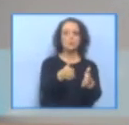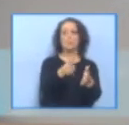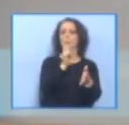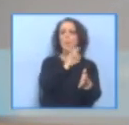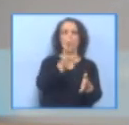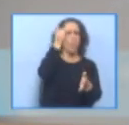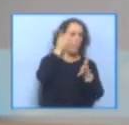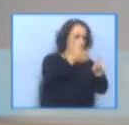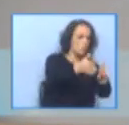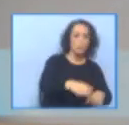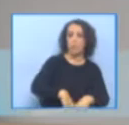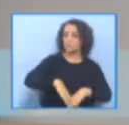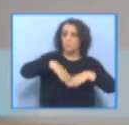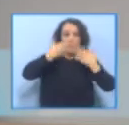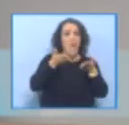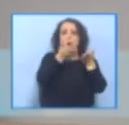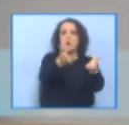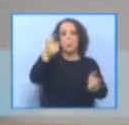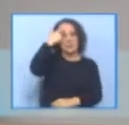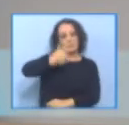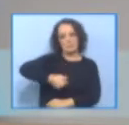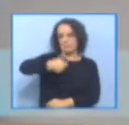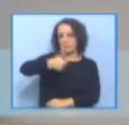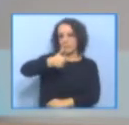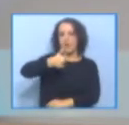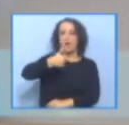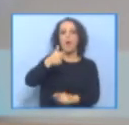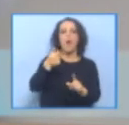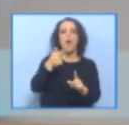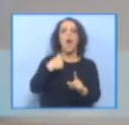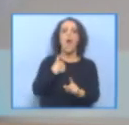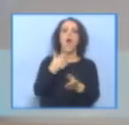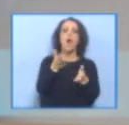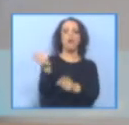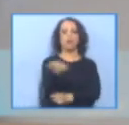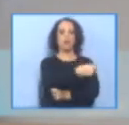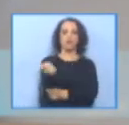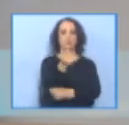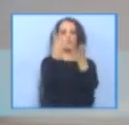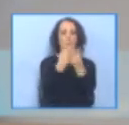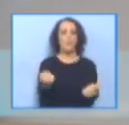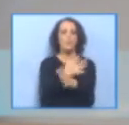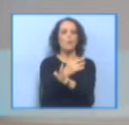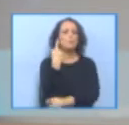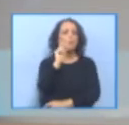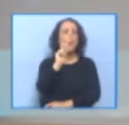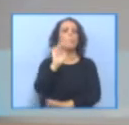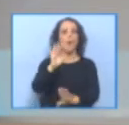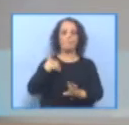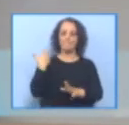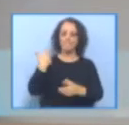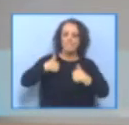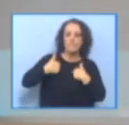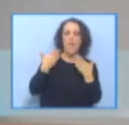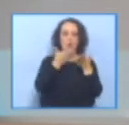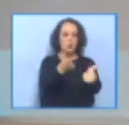seja os bombeiros, seja quem estiver, não propriamente a apagar o fogo, não é? Mas na parte de levar alimentos, na